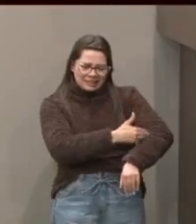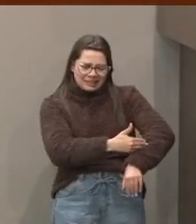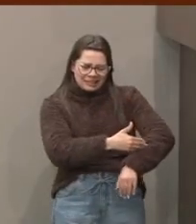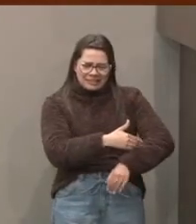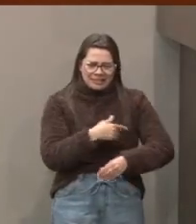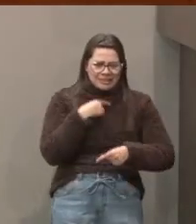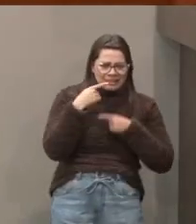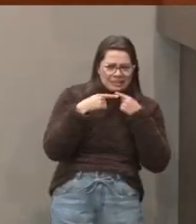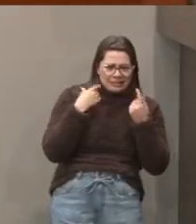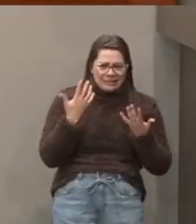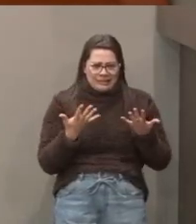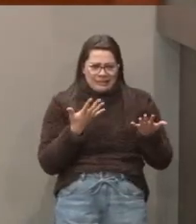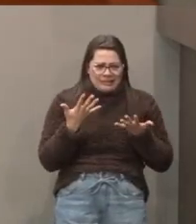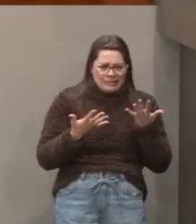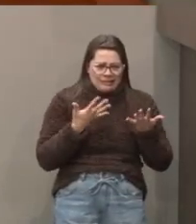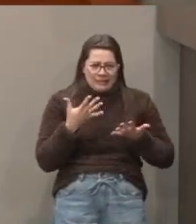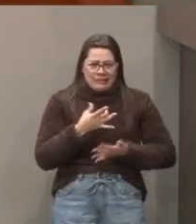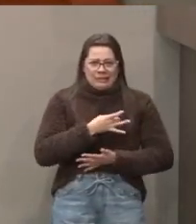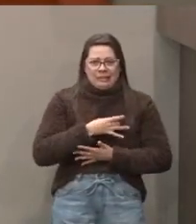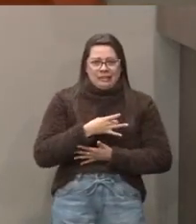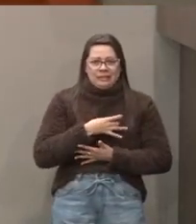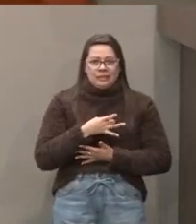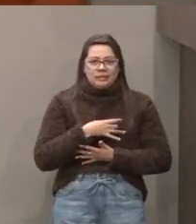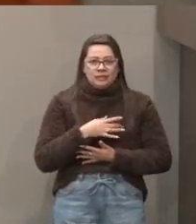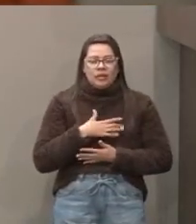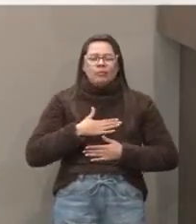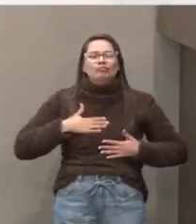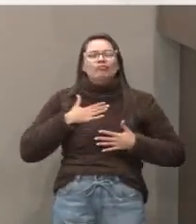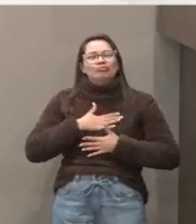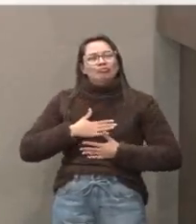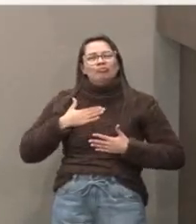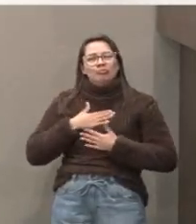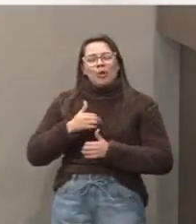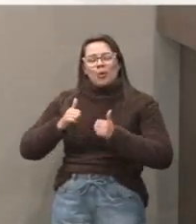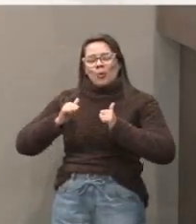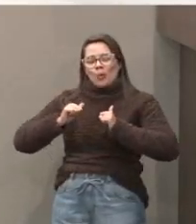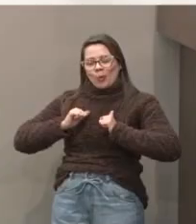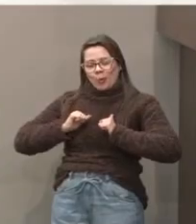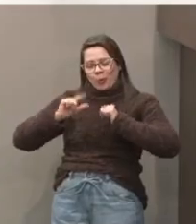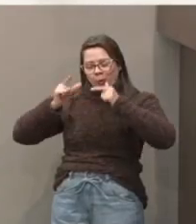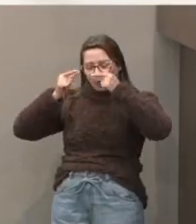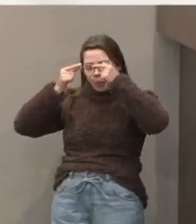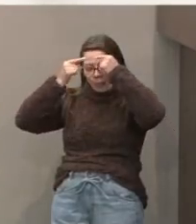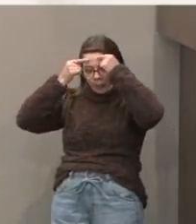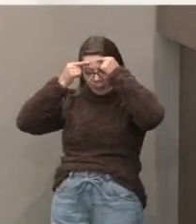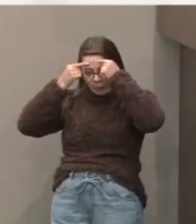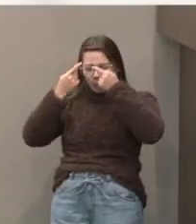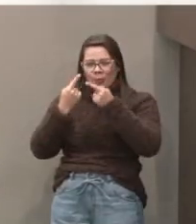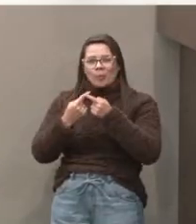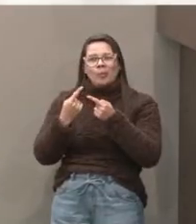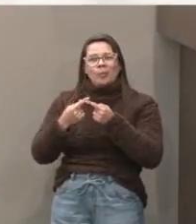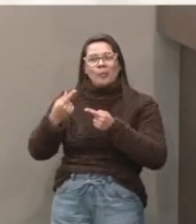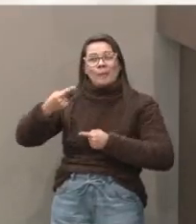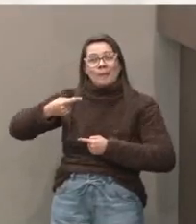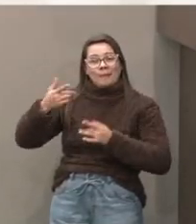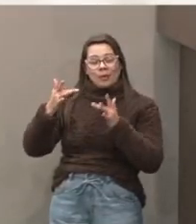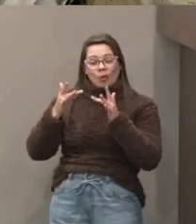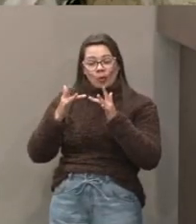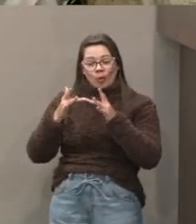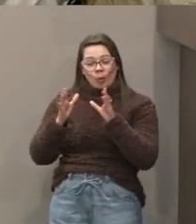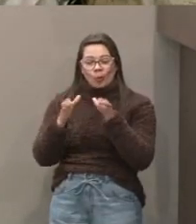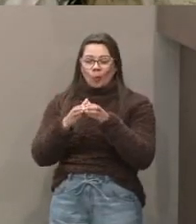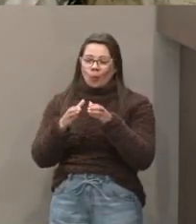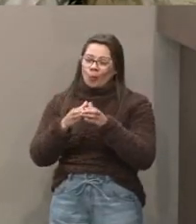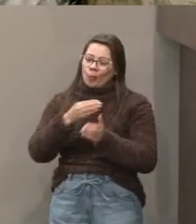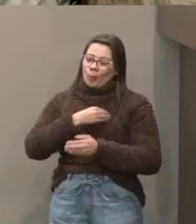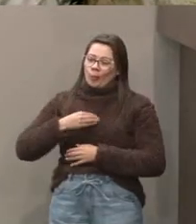de dúvidas e temores, ela sentiu que estava em boas mãos. Desde o primeiro contato com nossa equipe, ela soube